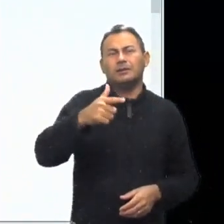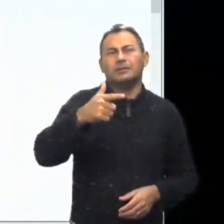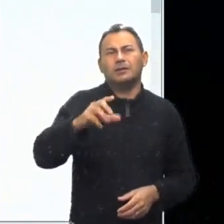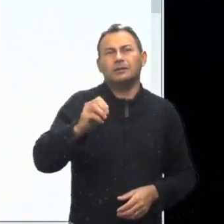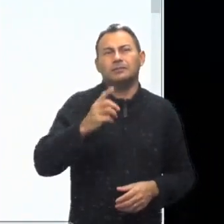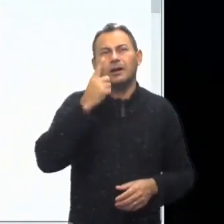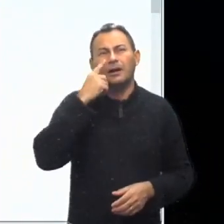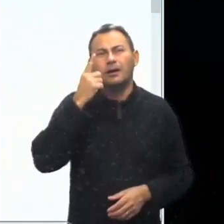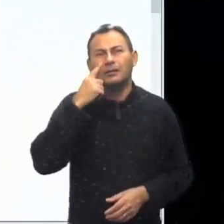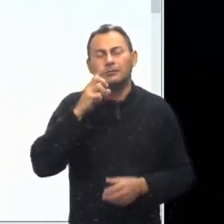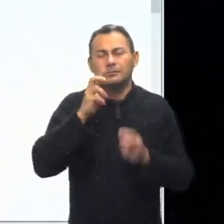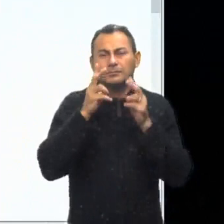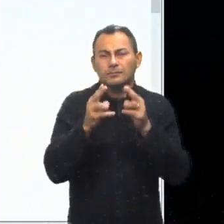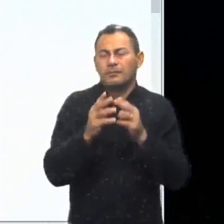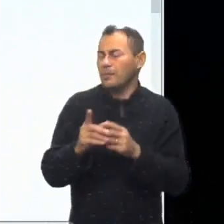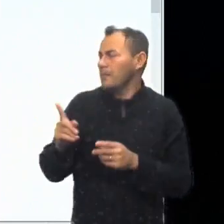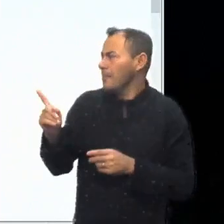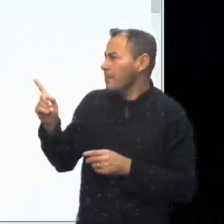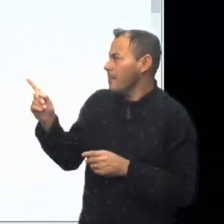0, vai ser